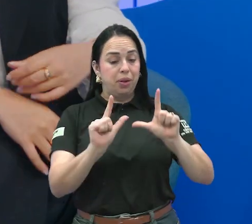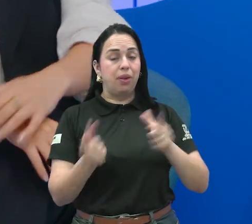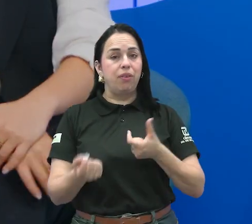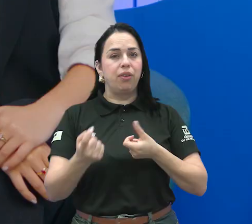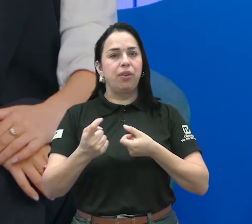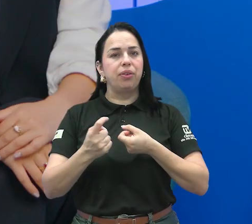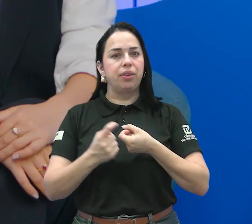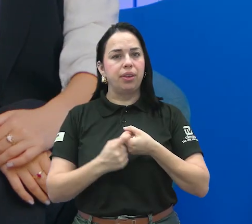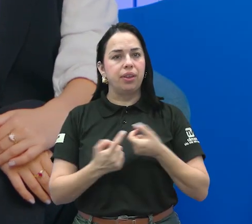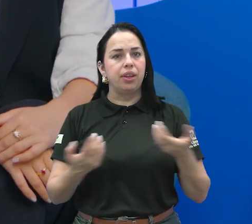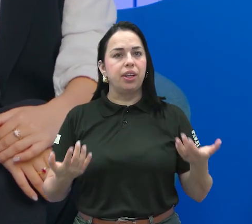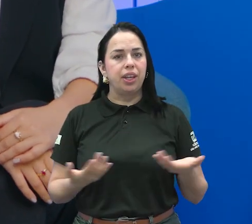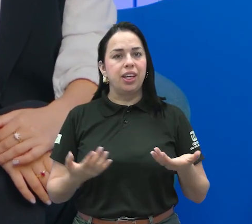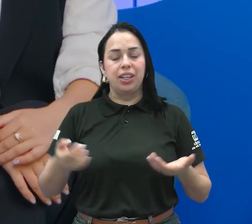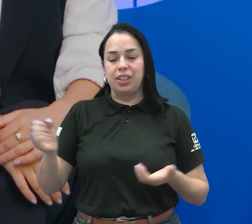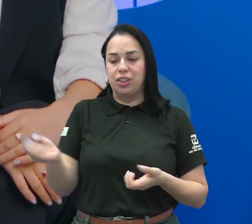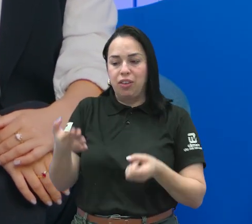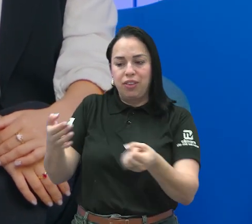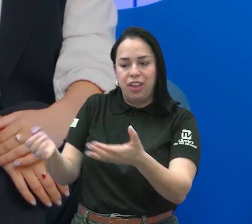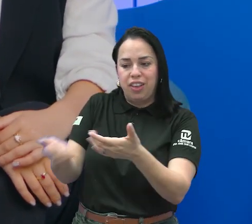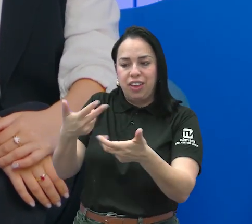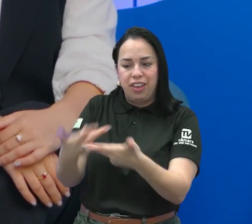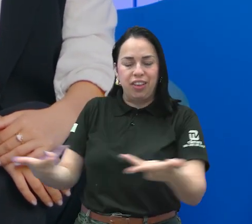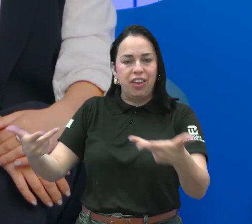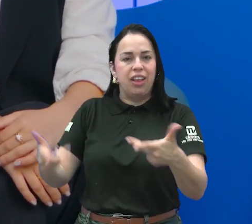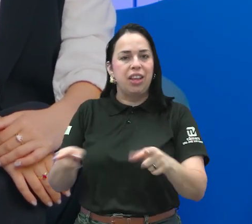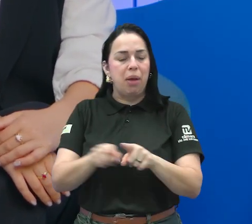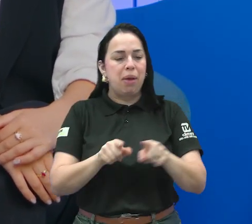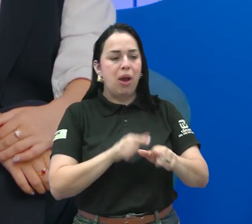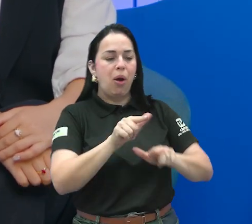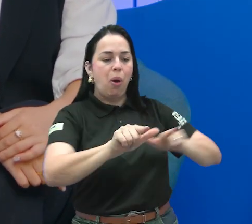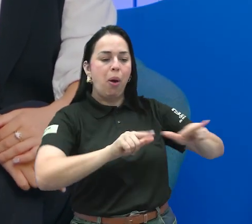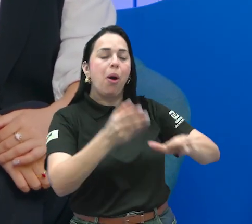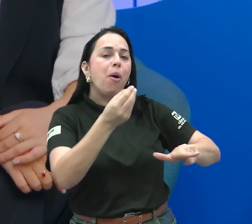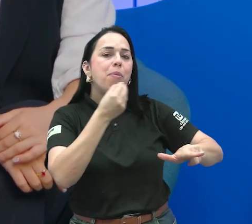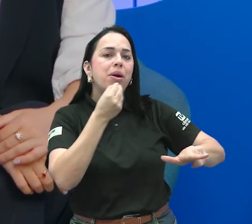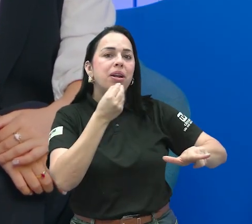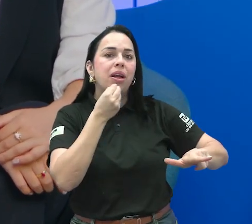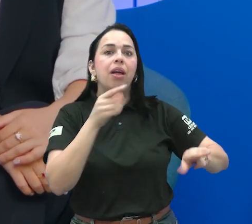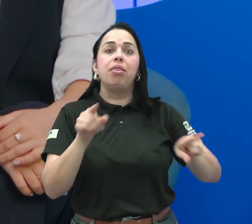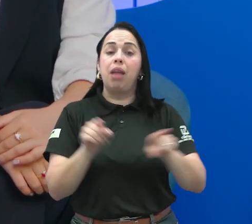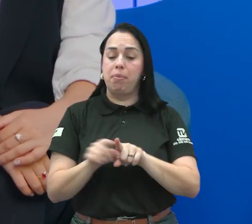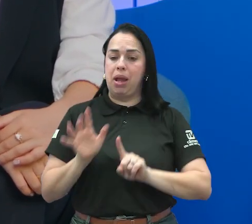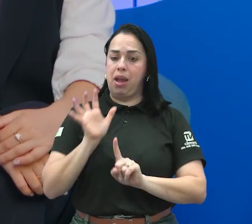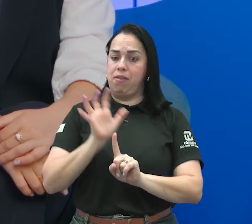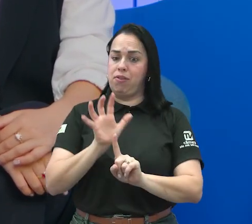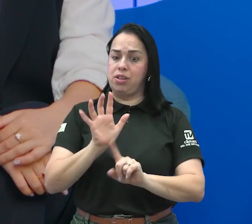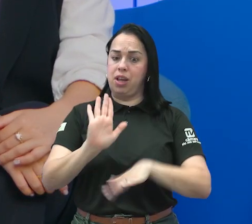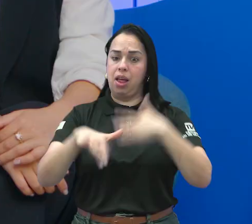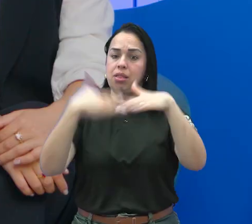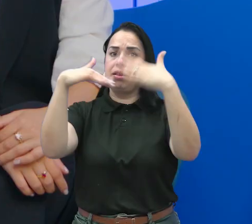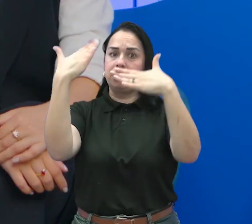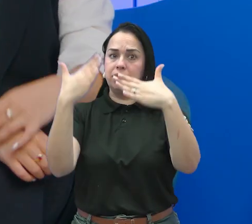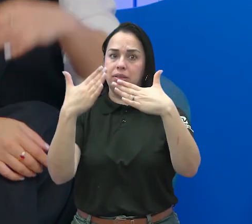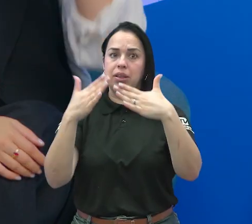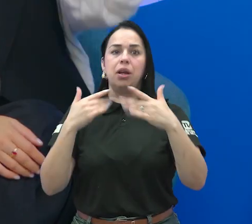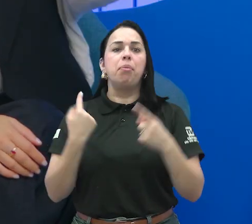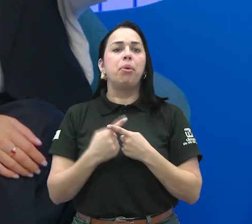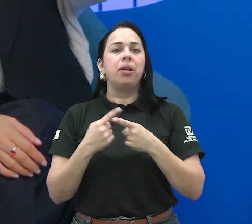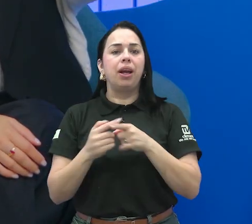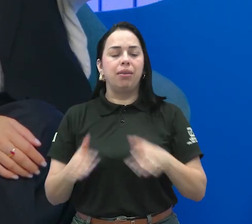Voltamos com o Sobre Política. Inovação e geração de emprego também impactam o desenvolvimento da comunidade. São formas de